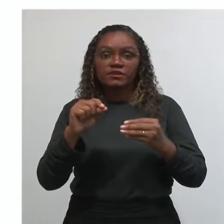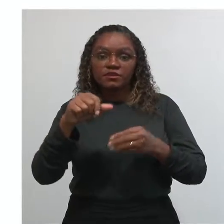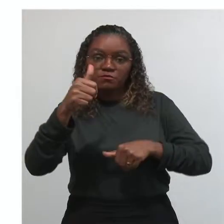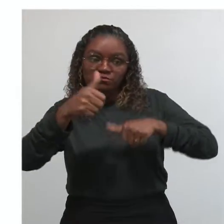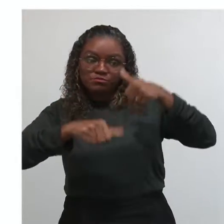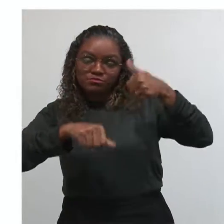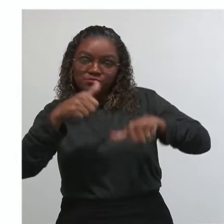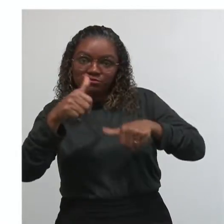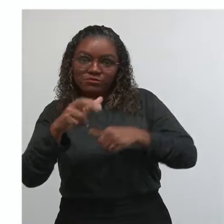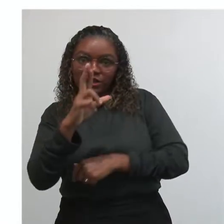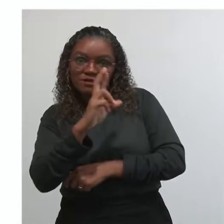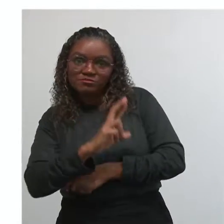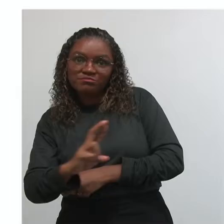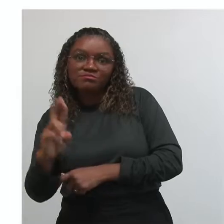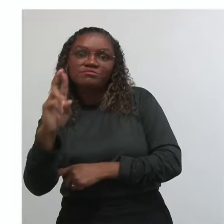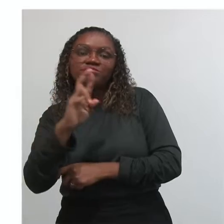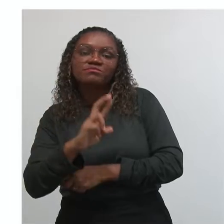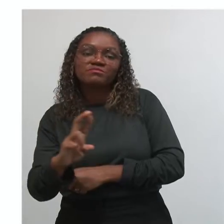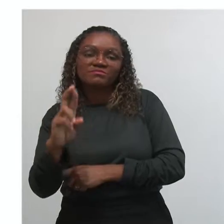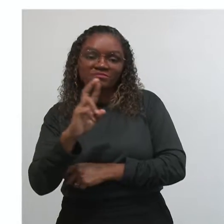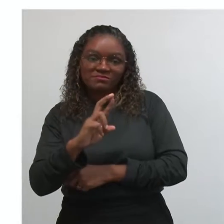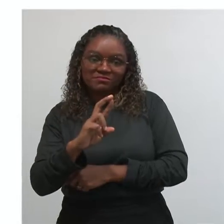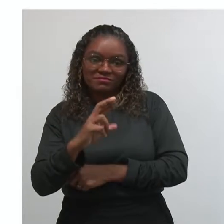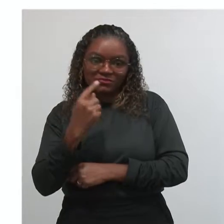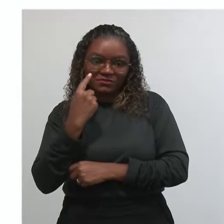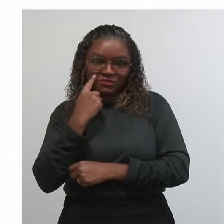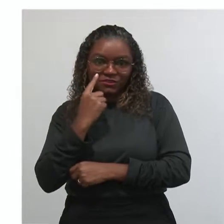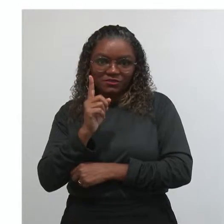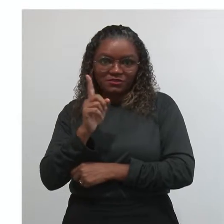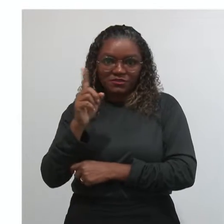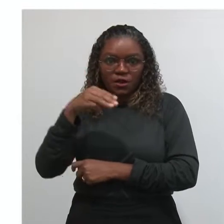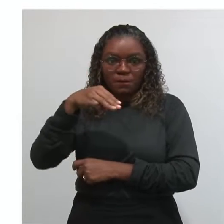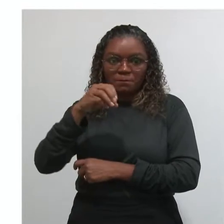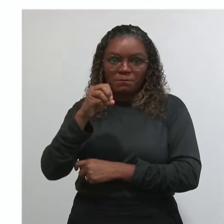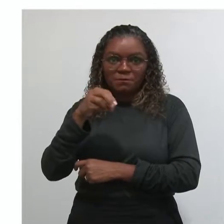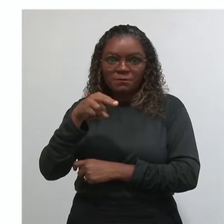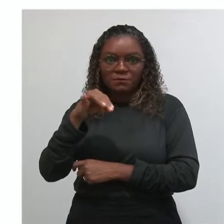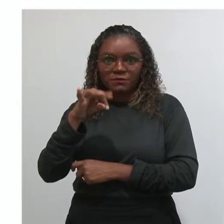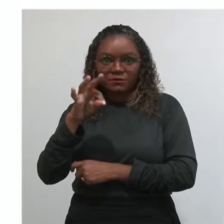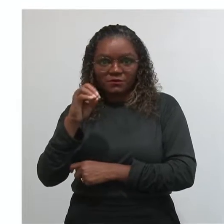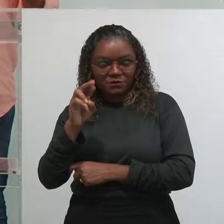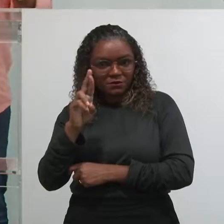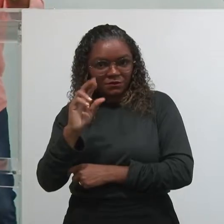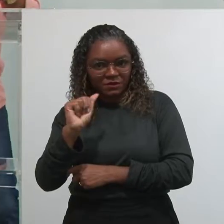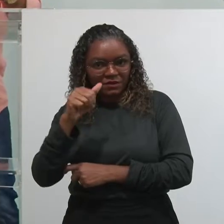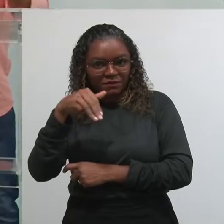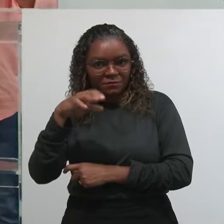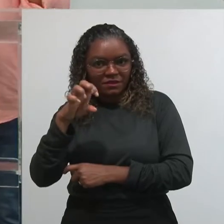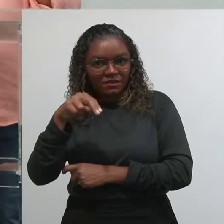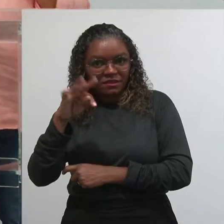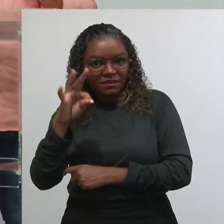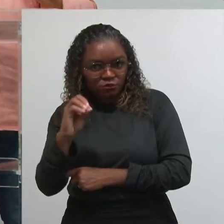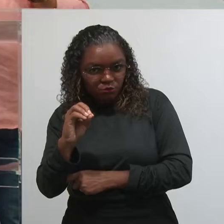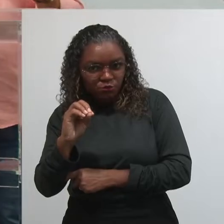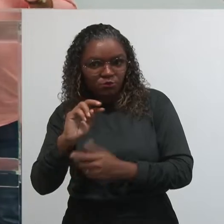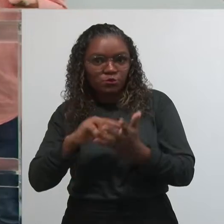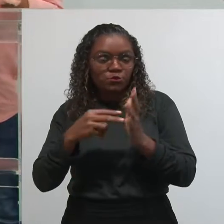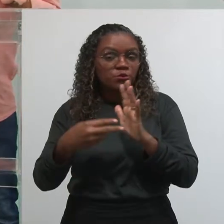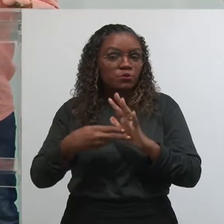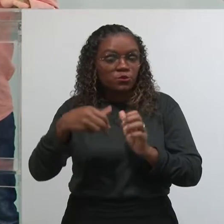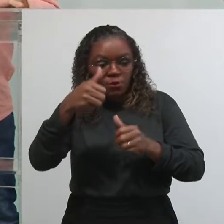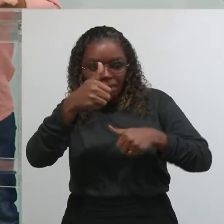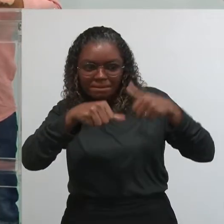aqui, tá? Antes da etapa de avaliação. Por quê? Porque o monitoramento, ele não é uma